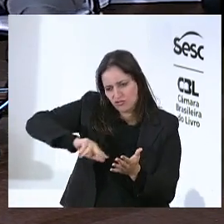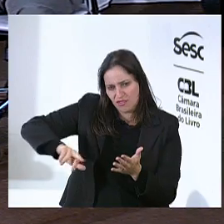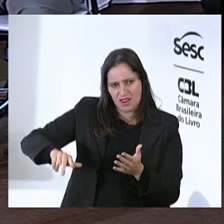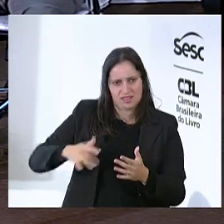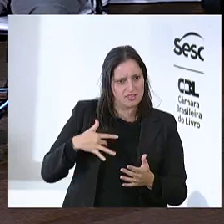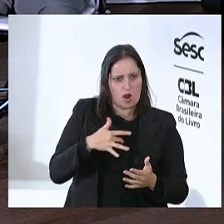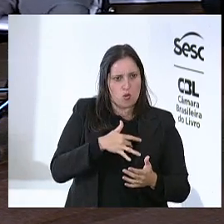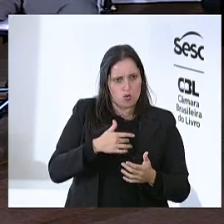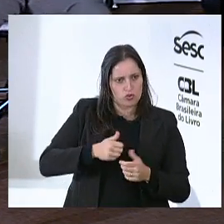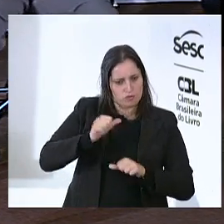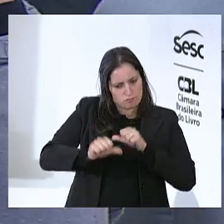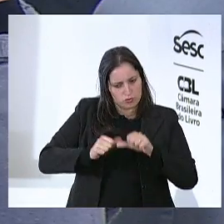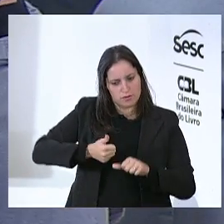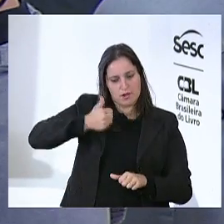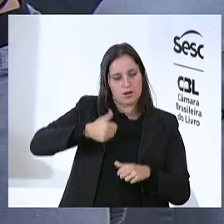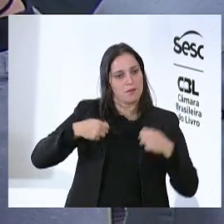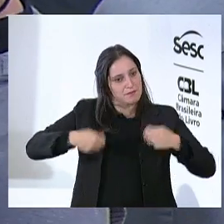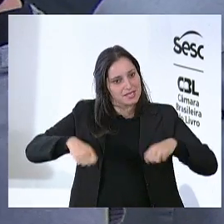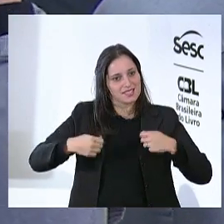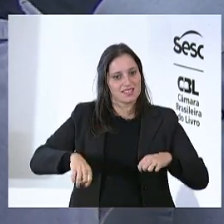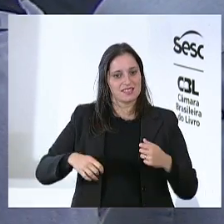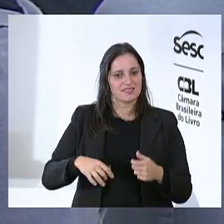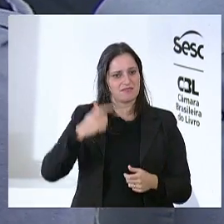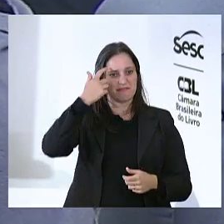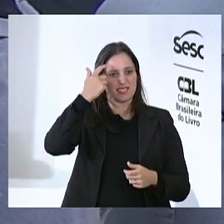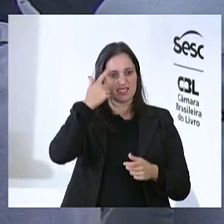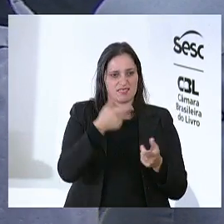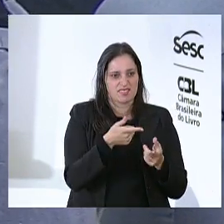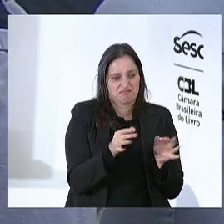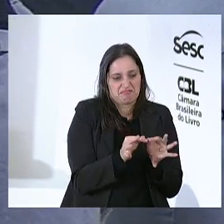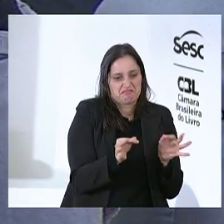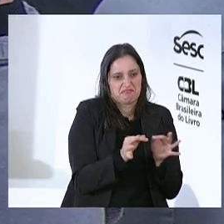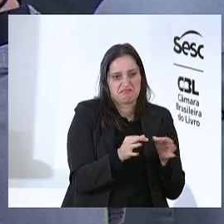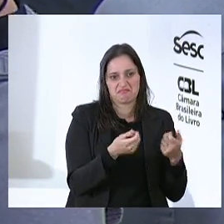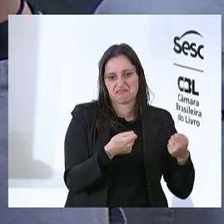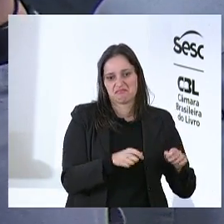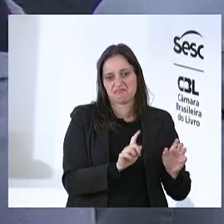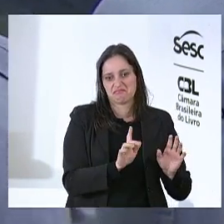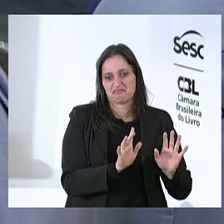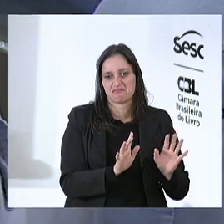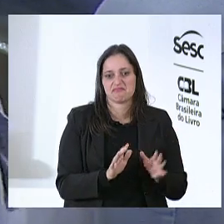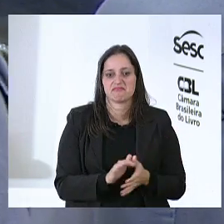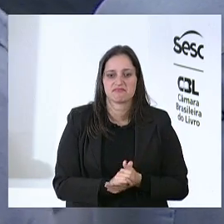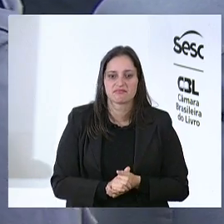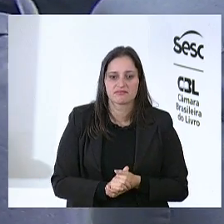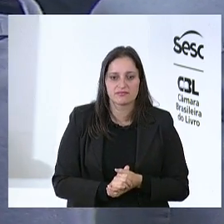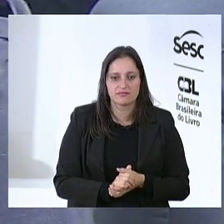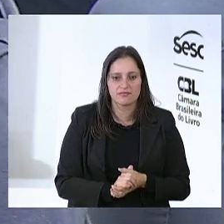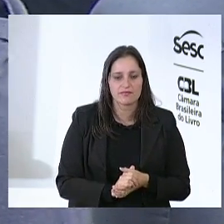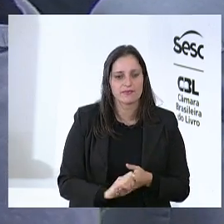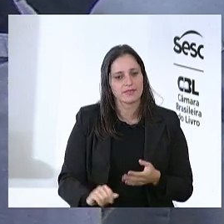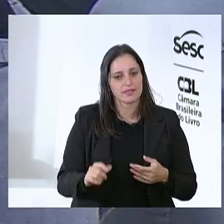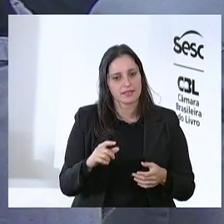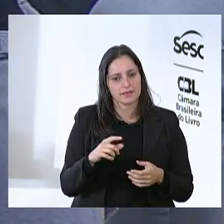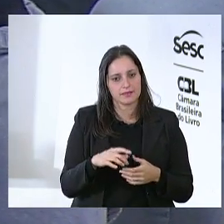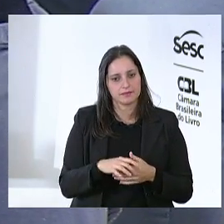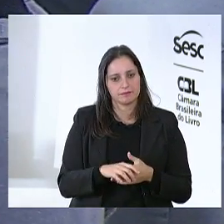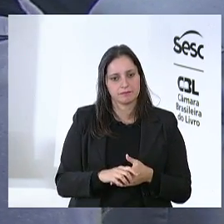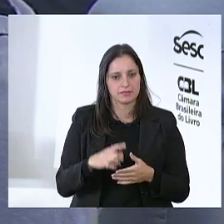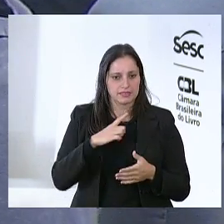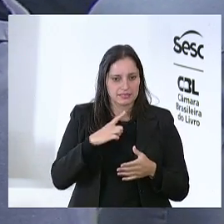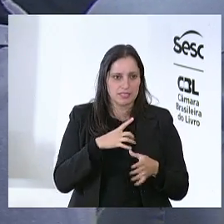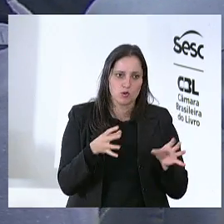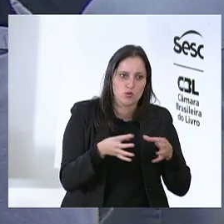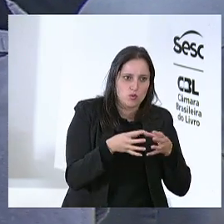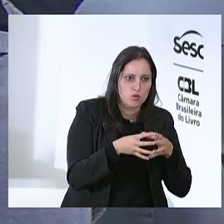Até, digamos, a própria escola lá, que tem uma escola 31 de março nesse núcleo, daí temos orgulho do 31 de março, a